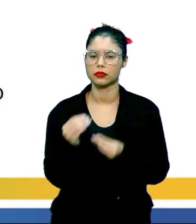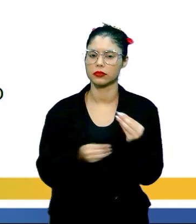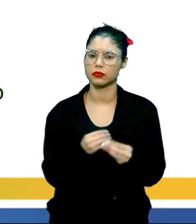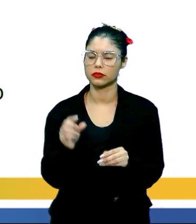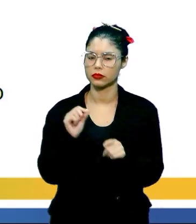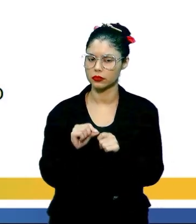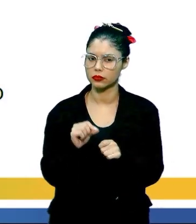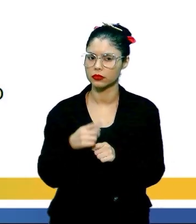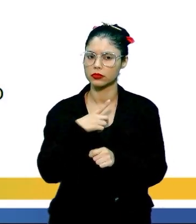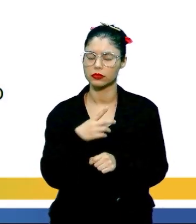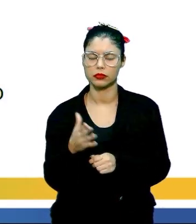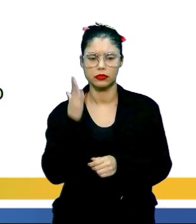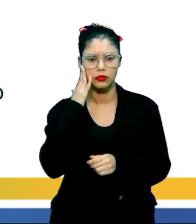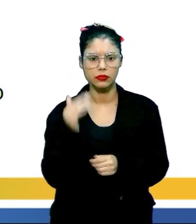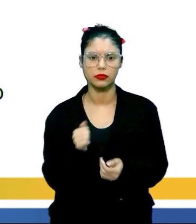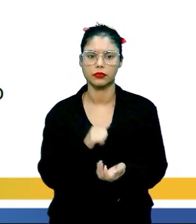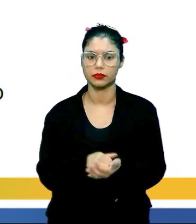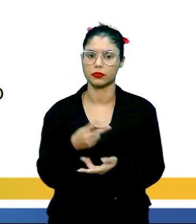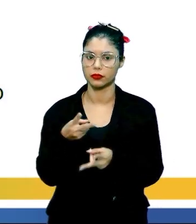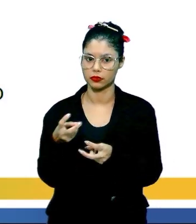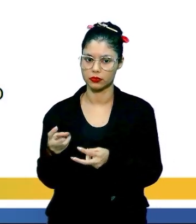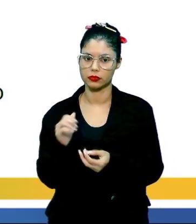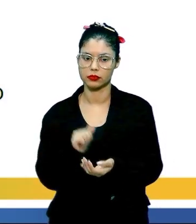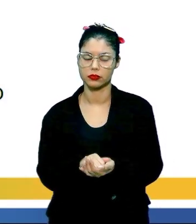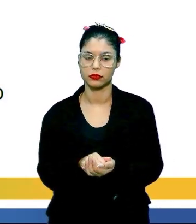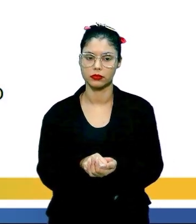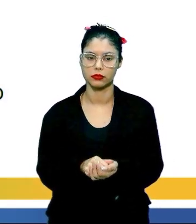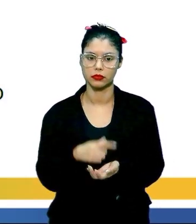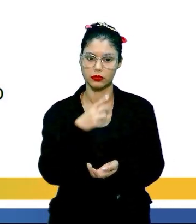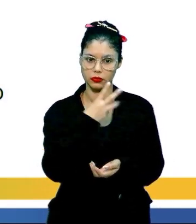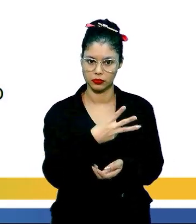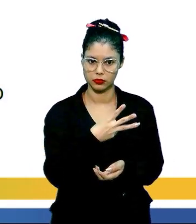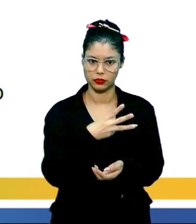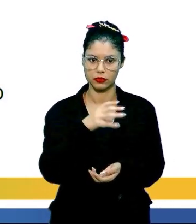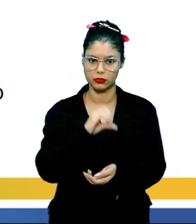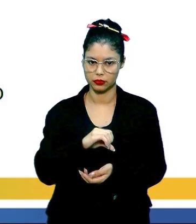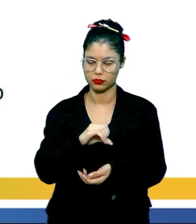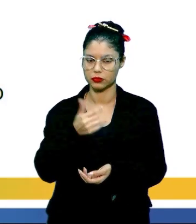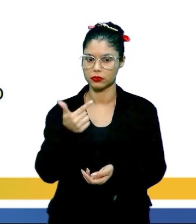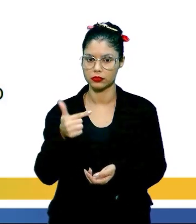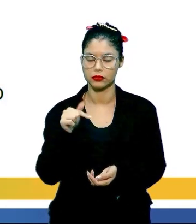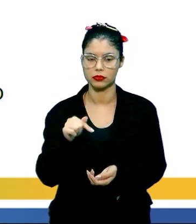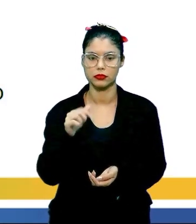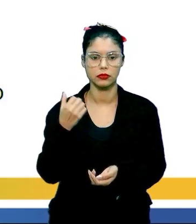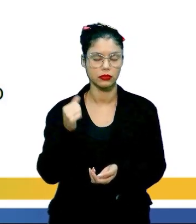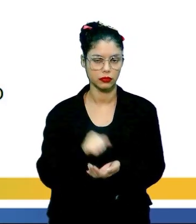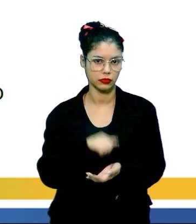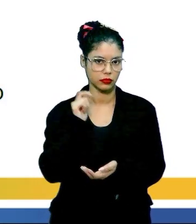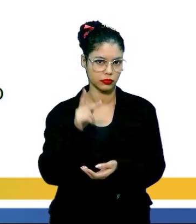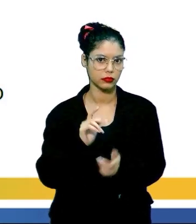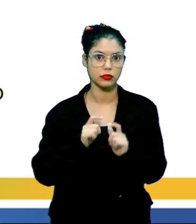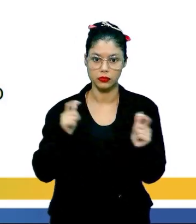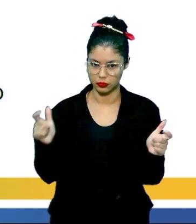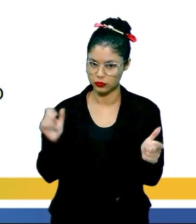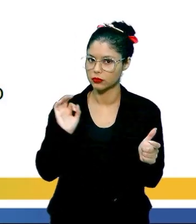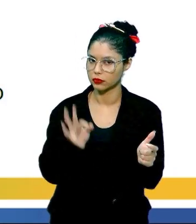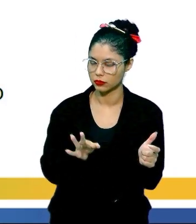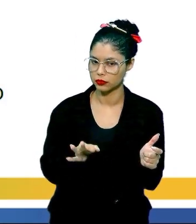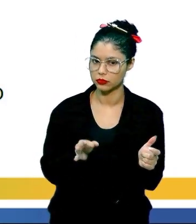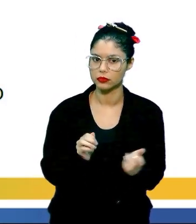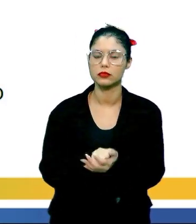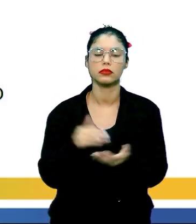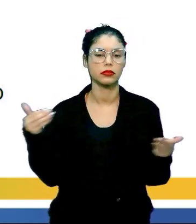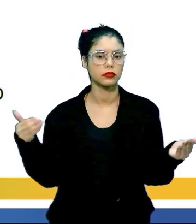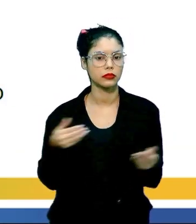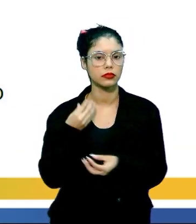vai ter essa noção? Observa bem aqui, Eu tenho 3, 9, 27. Está ou não está aumentando?